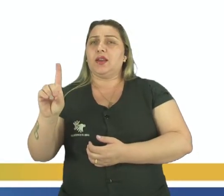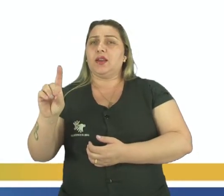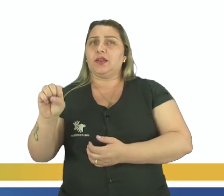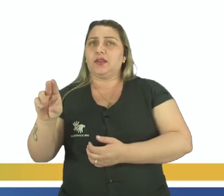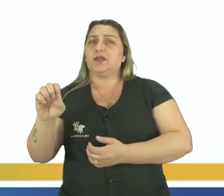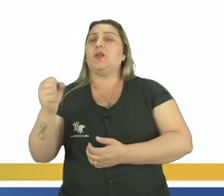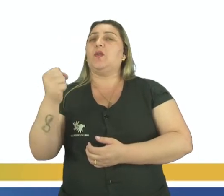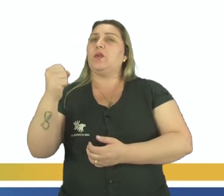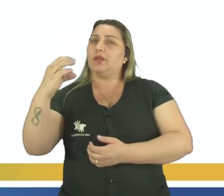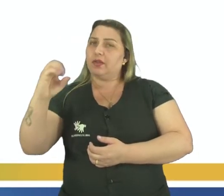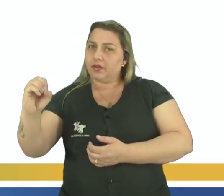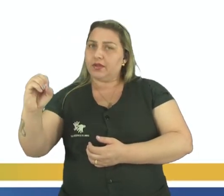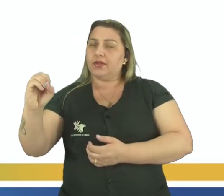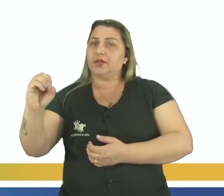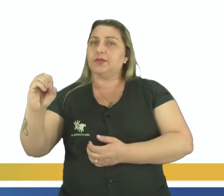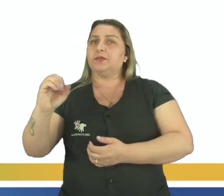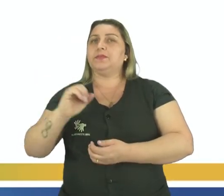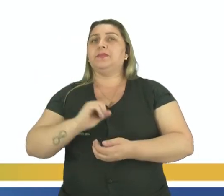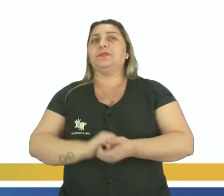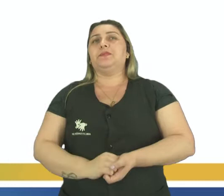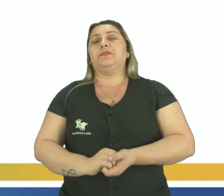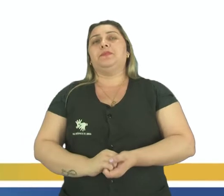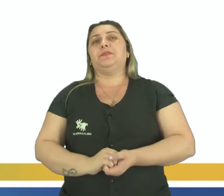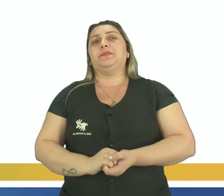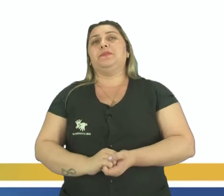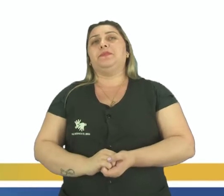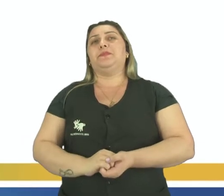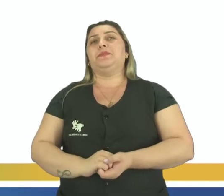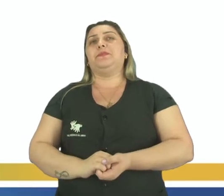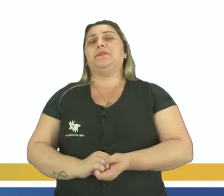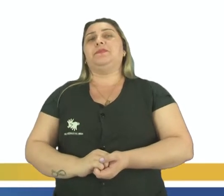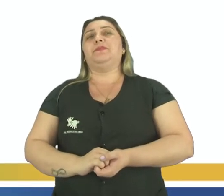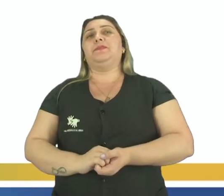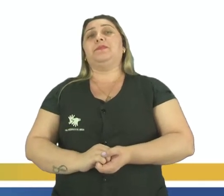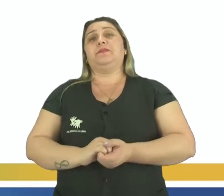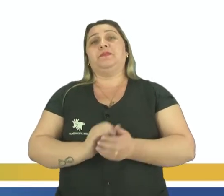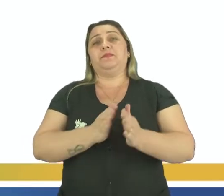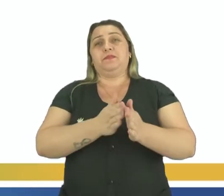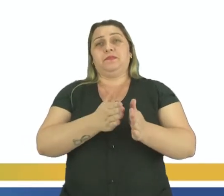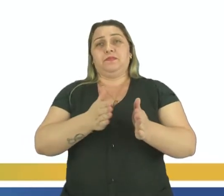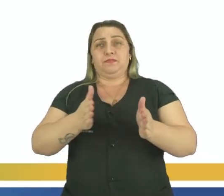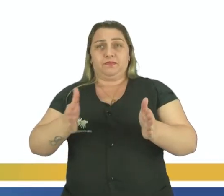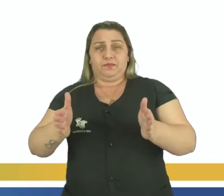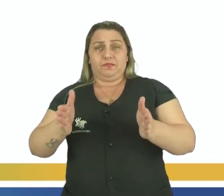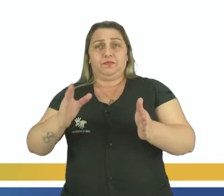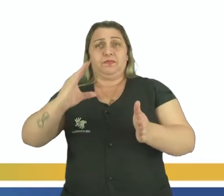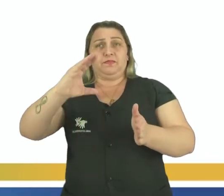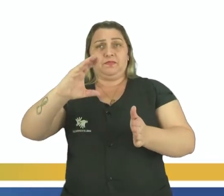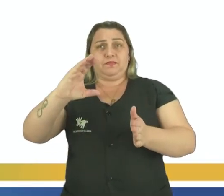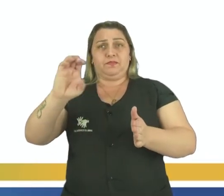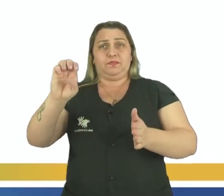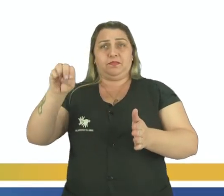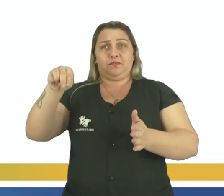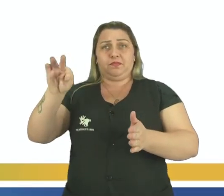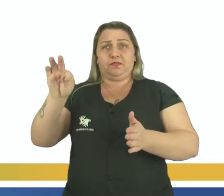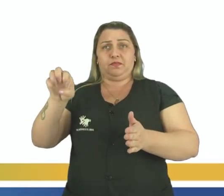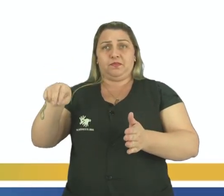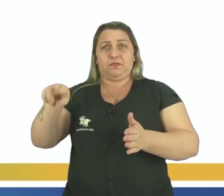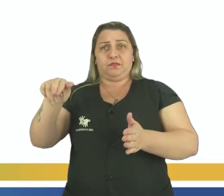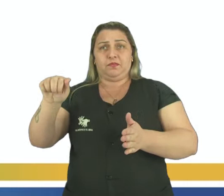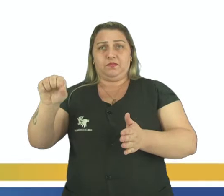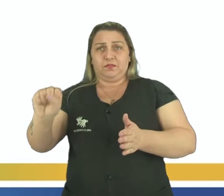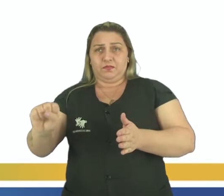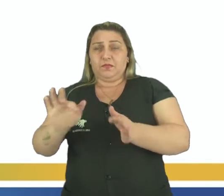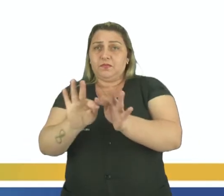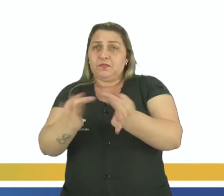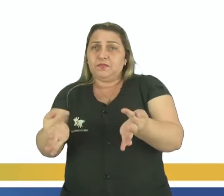80. Muito bem. O 6, nesse caso aí, ele está na ordem das centenas, na terceira ordem, das